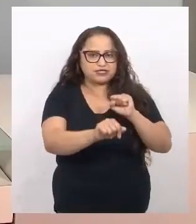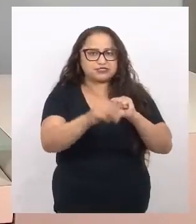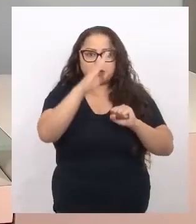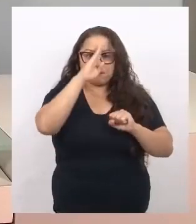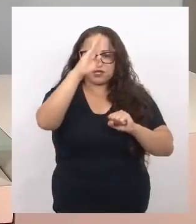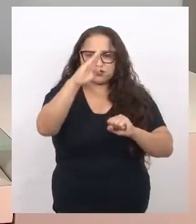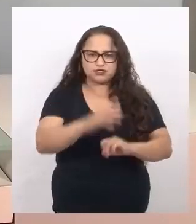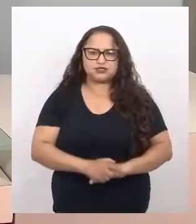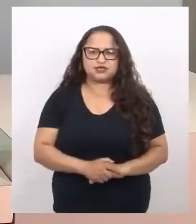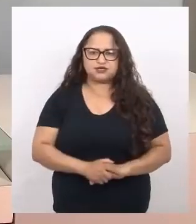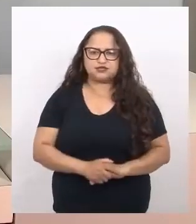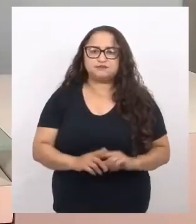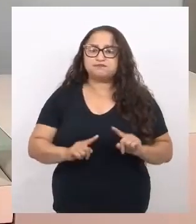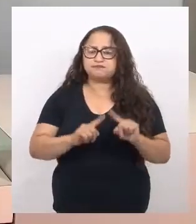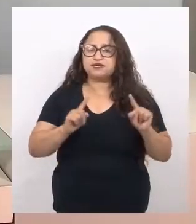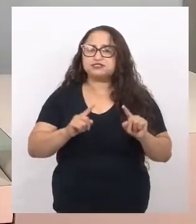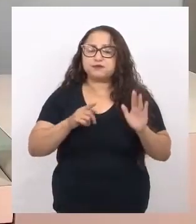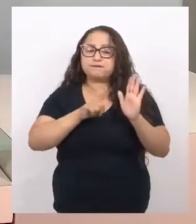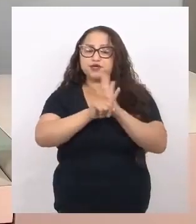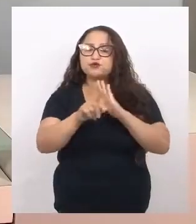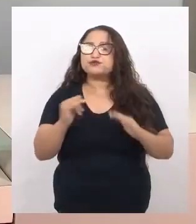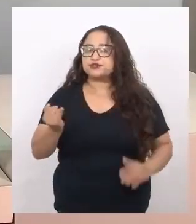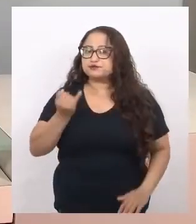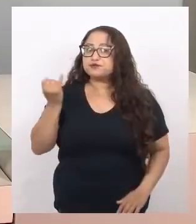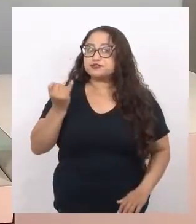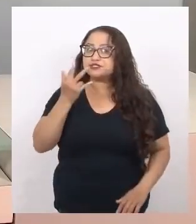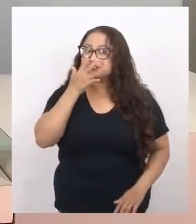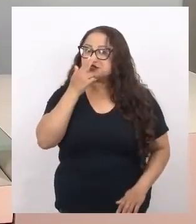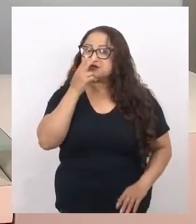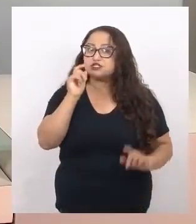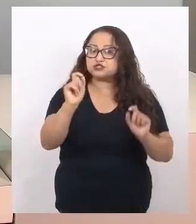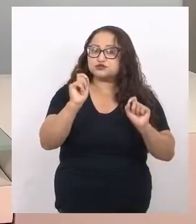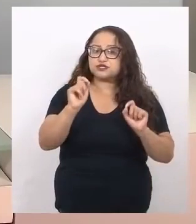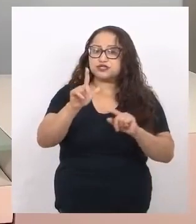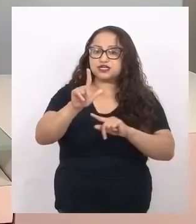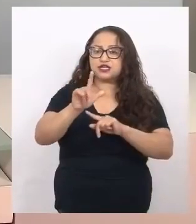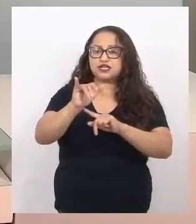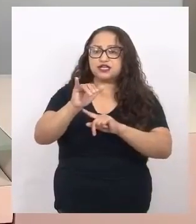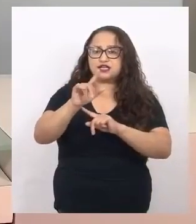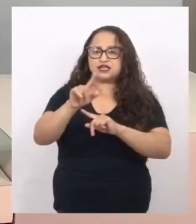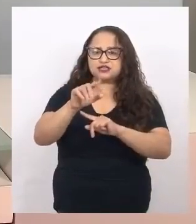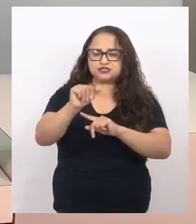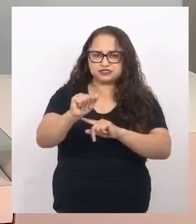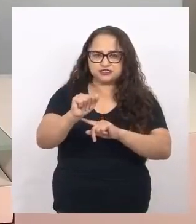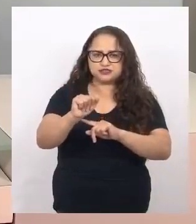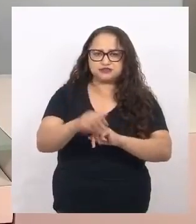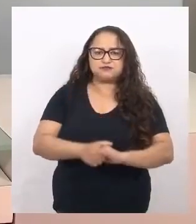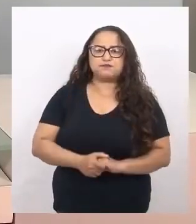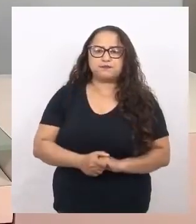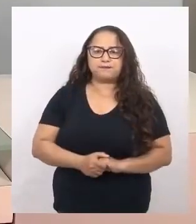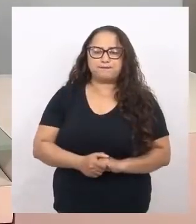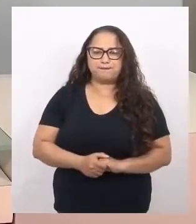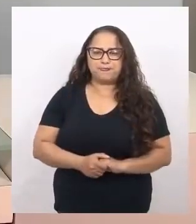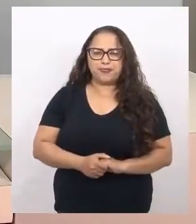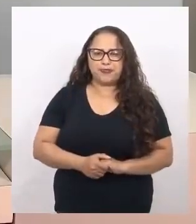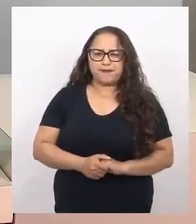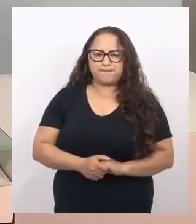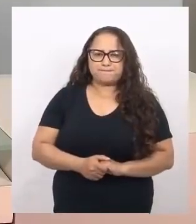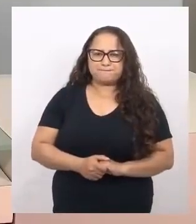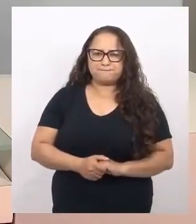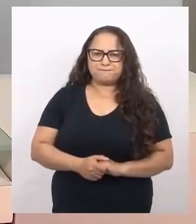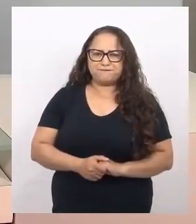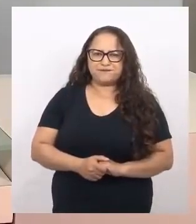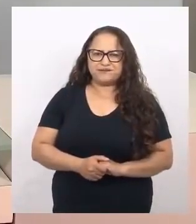limite. Agora, tem uma pergunta importante, eu acho, Cecília, que é da Lisa Kalina. Eu acho que é assim, ela pergunta: